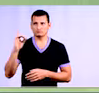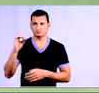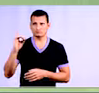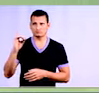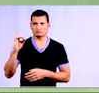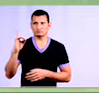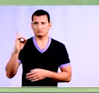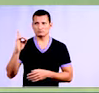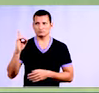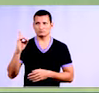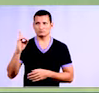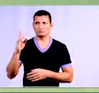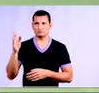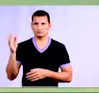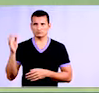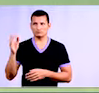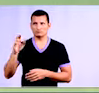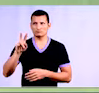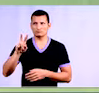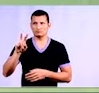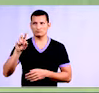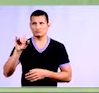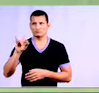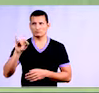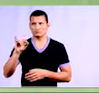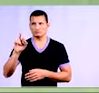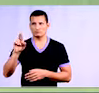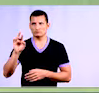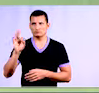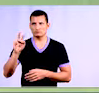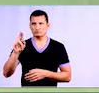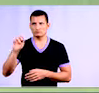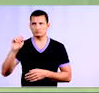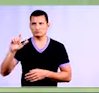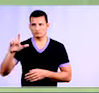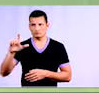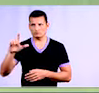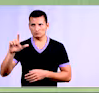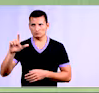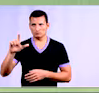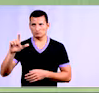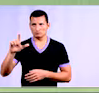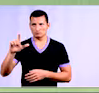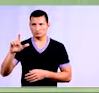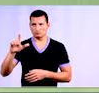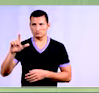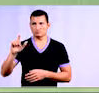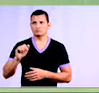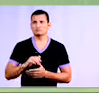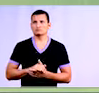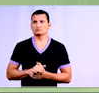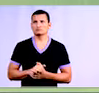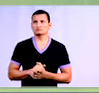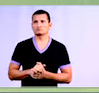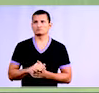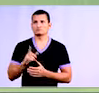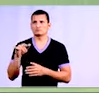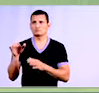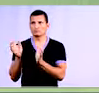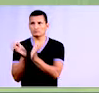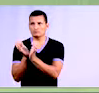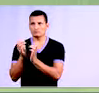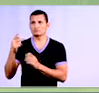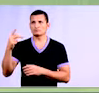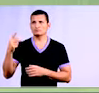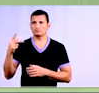virtual aqui, ó, que é a memória física mais a memória secundária. Aqui. Isso chama a memória virtual. É o conjunto das